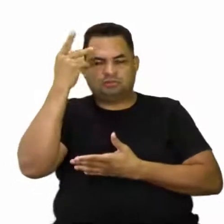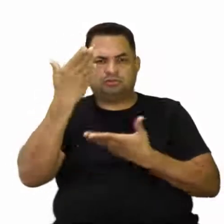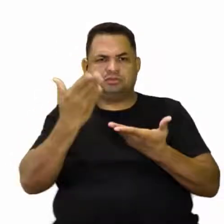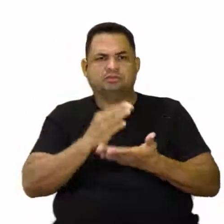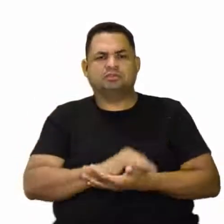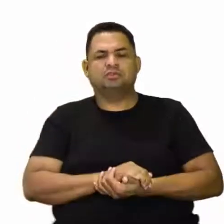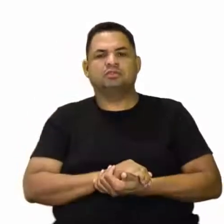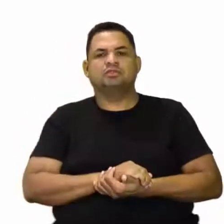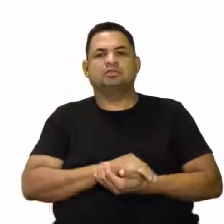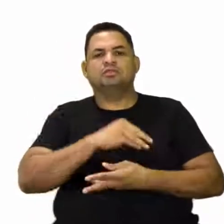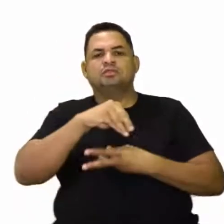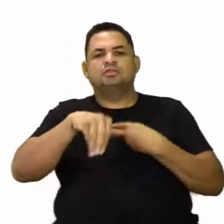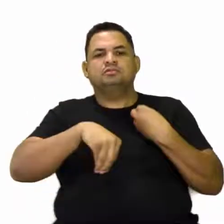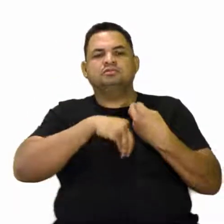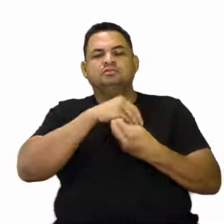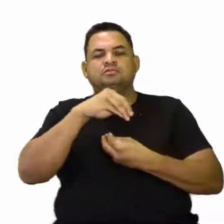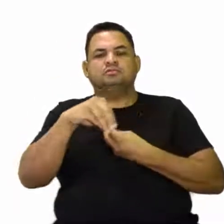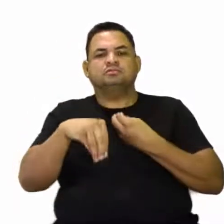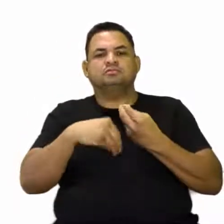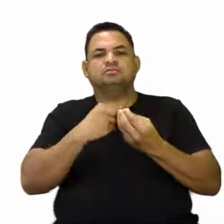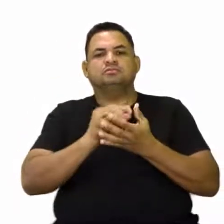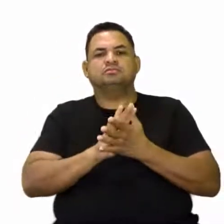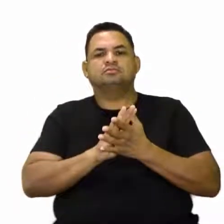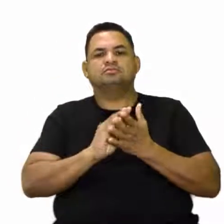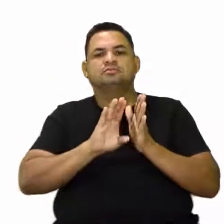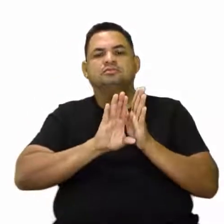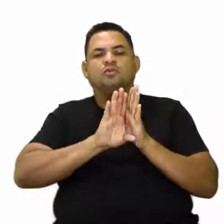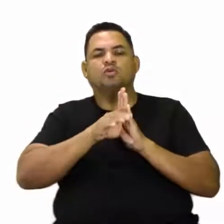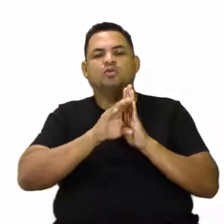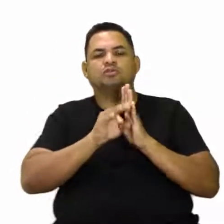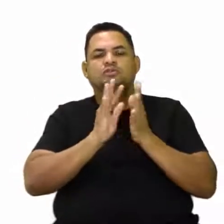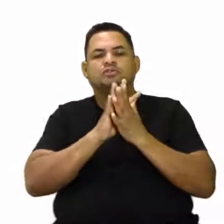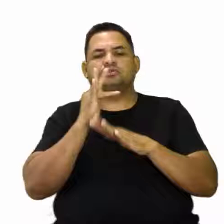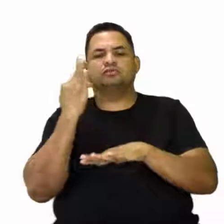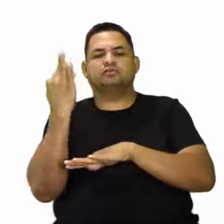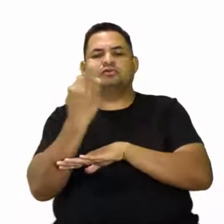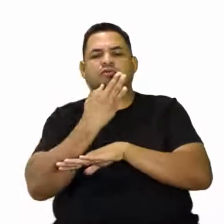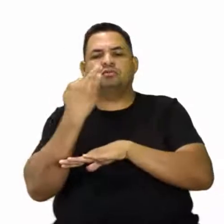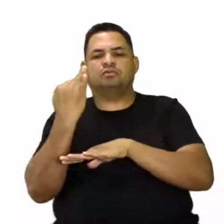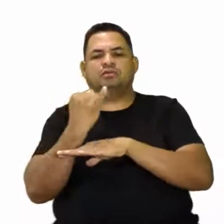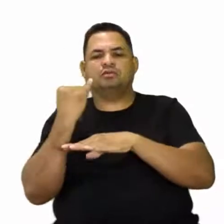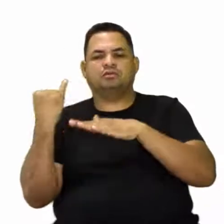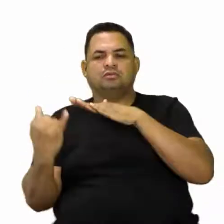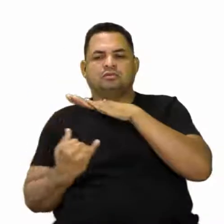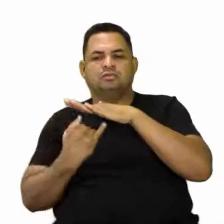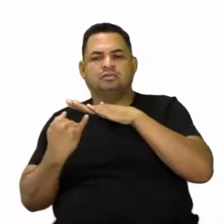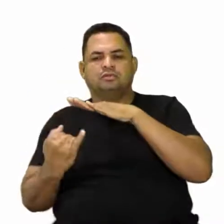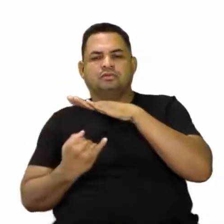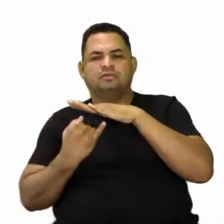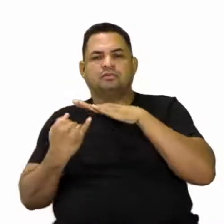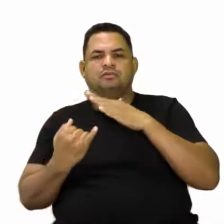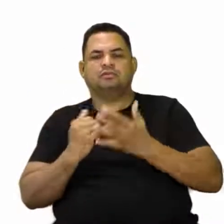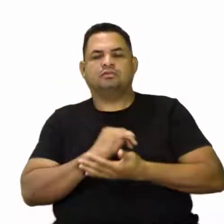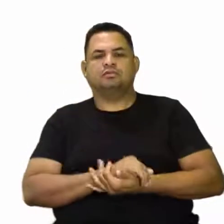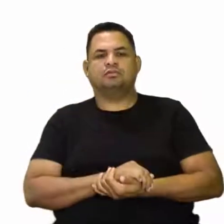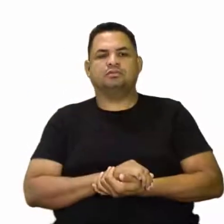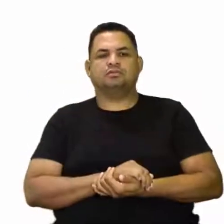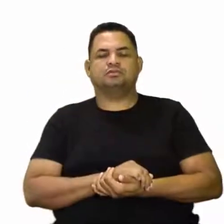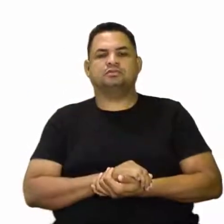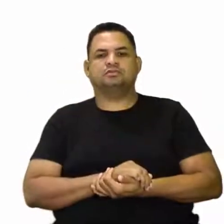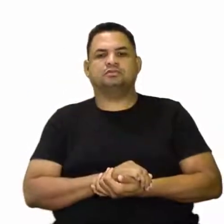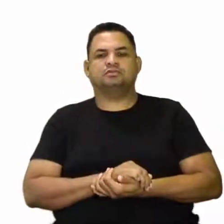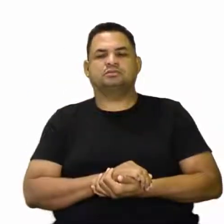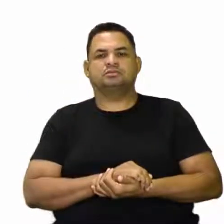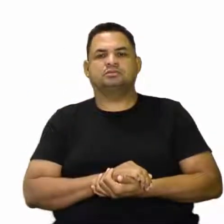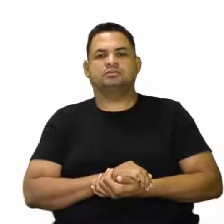E mistura bastante aí o conceito formal e informal. Isso. Né? É como ela é